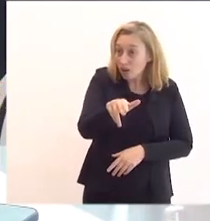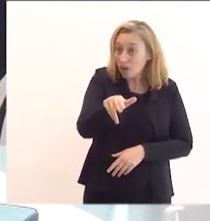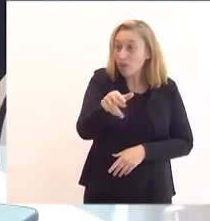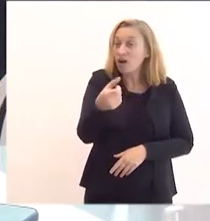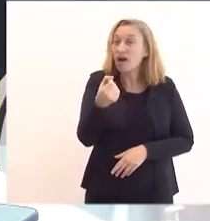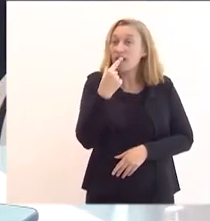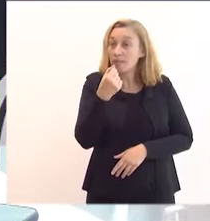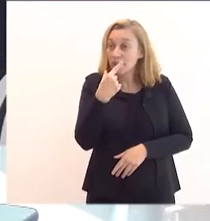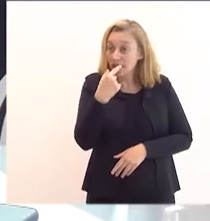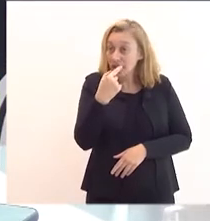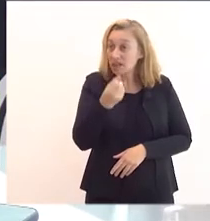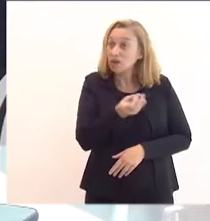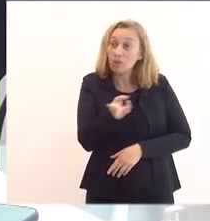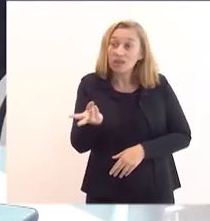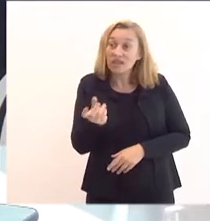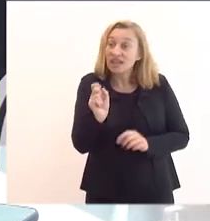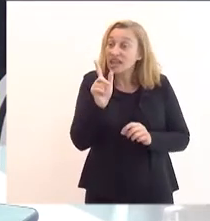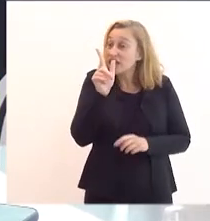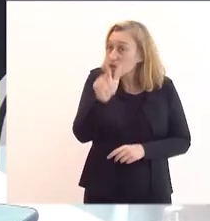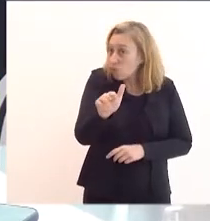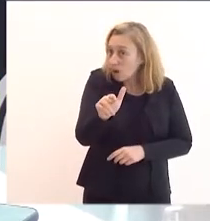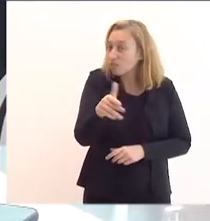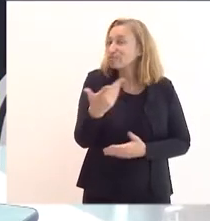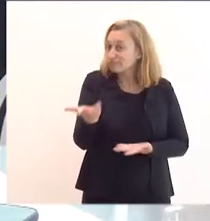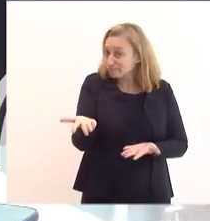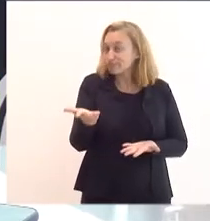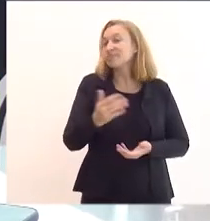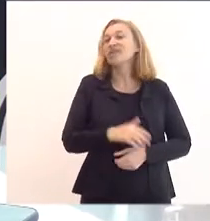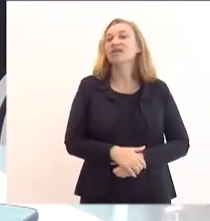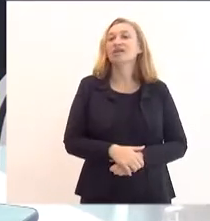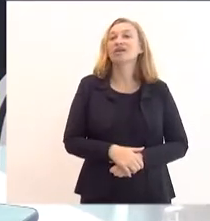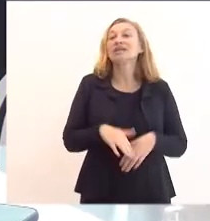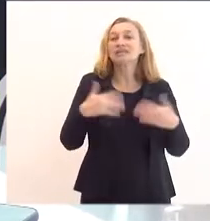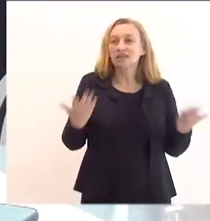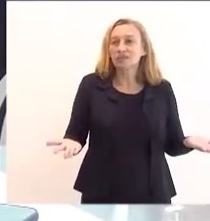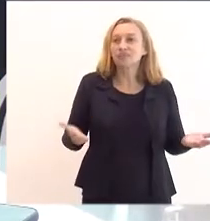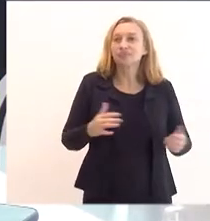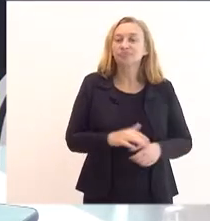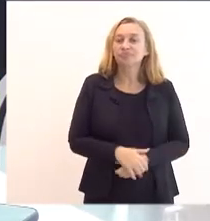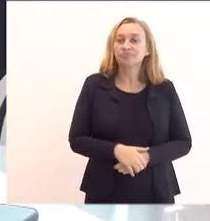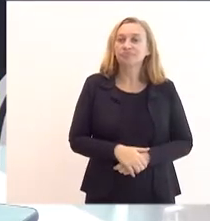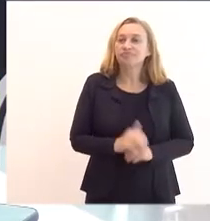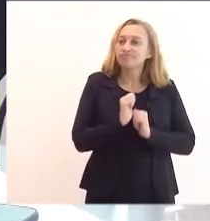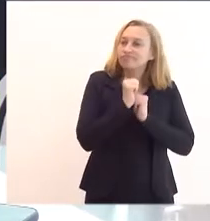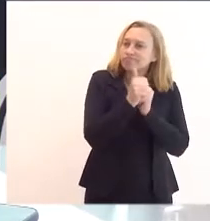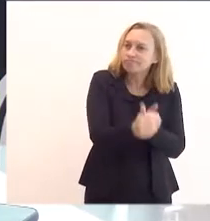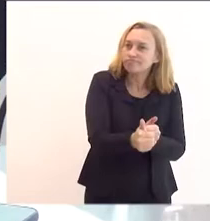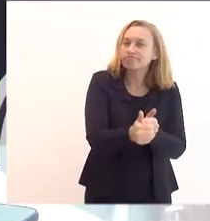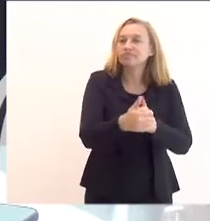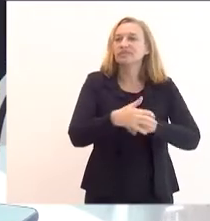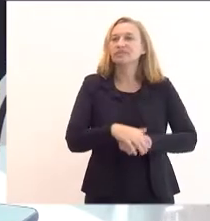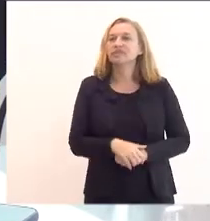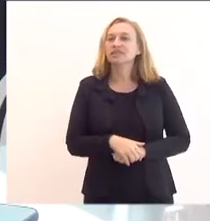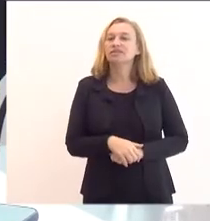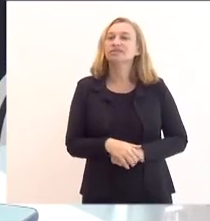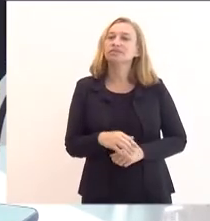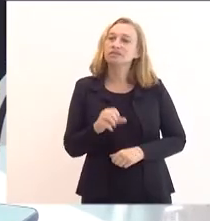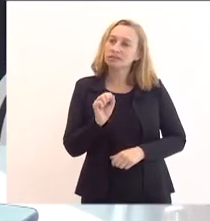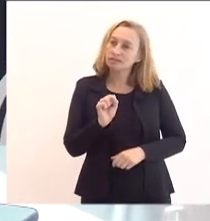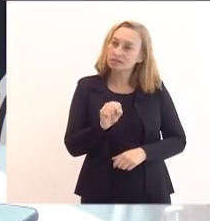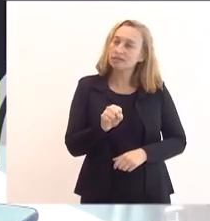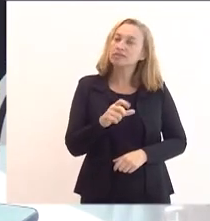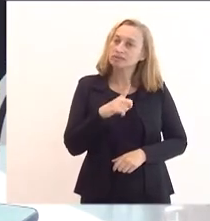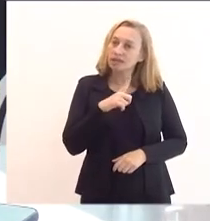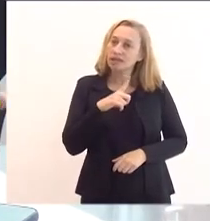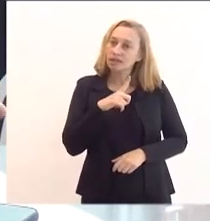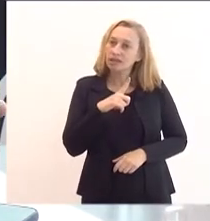equilibrar era a dosagem, né? Então, esse acompanhamento existe. Quer